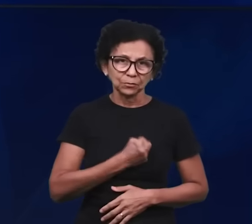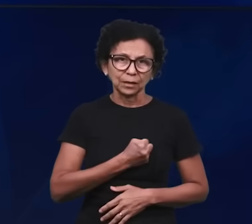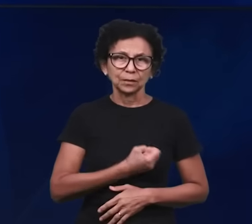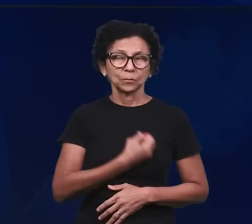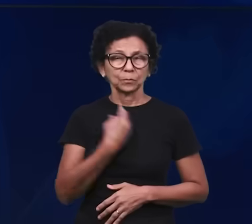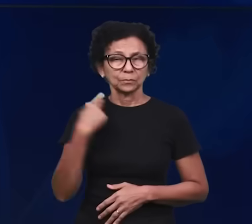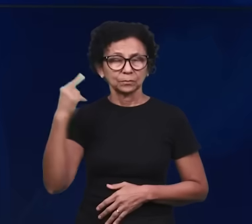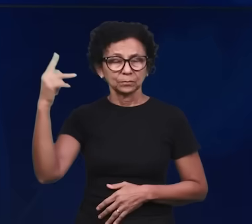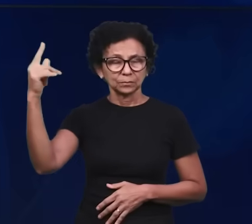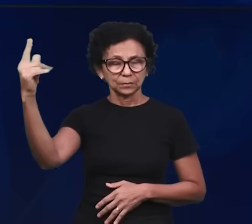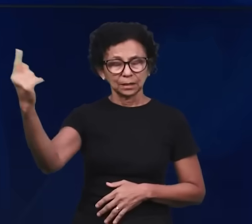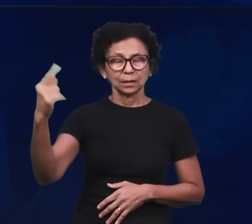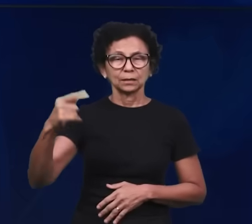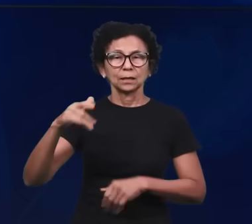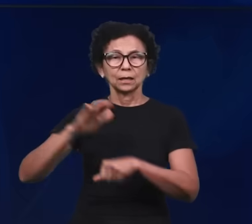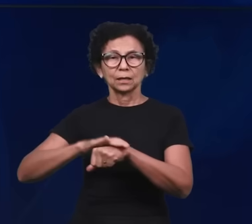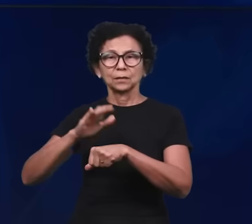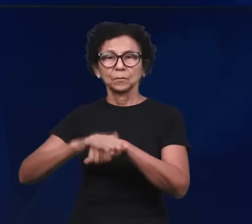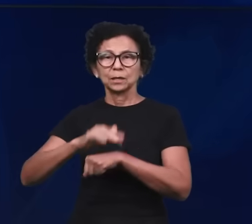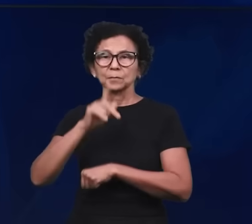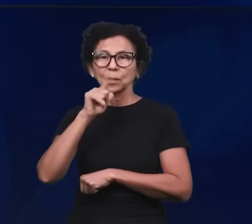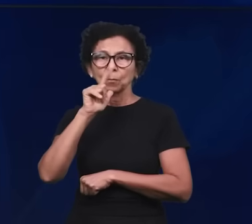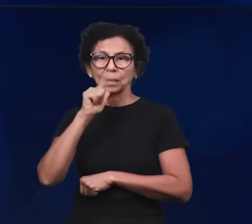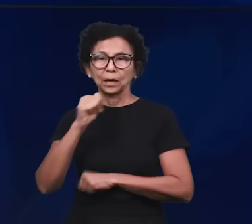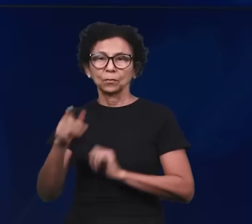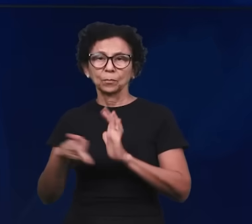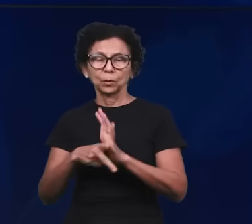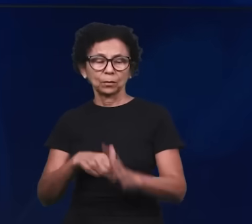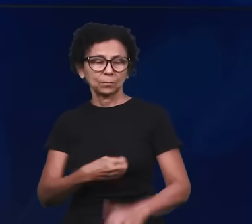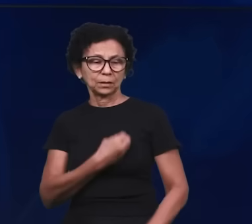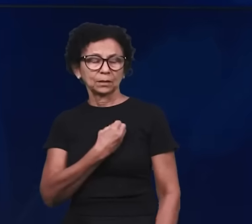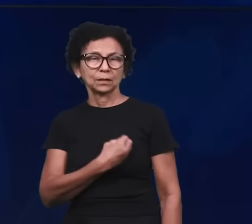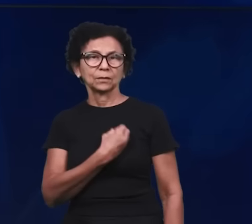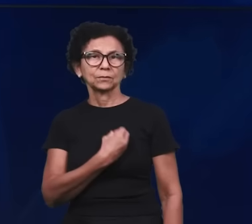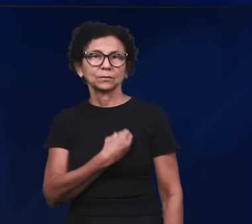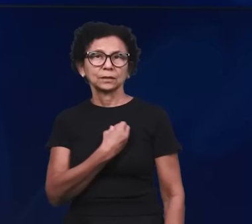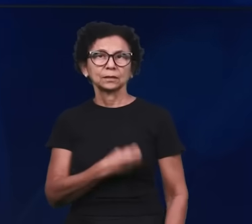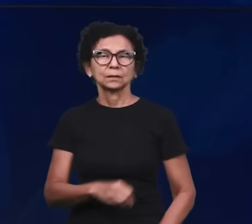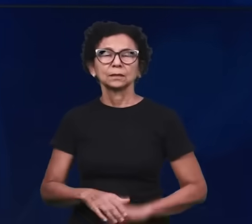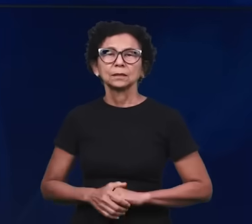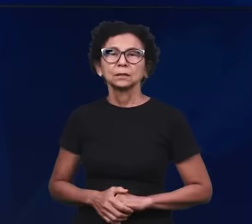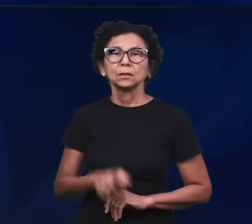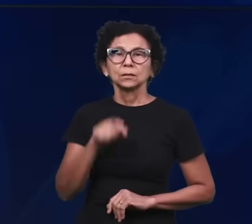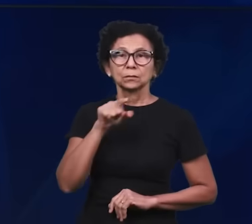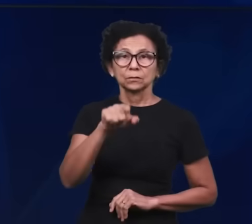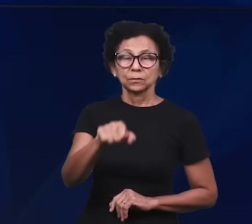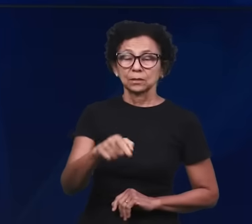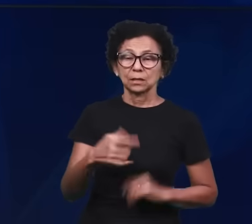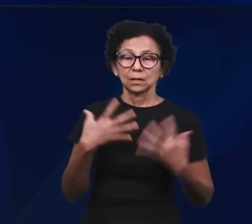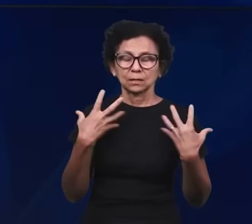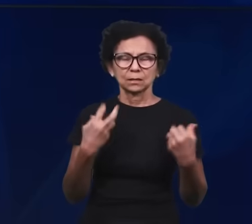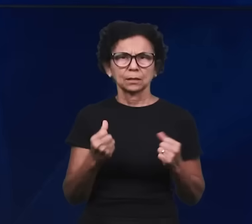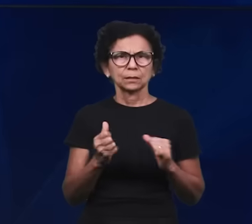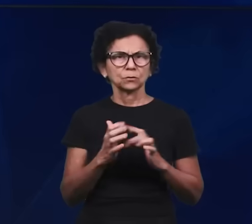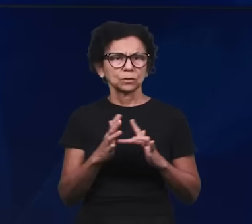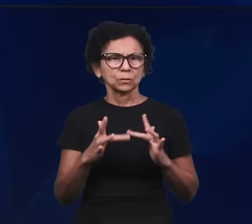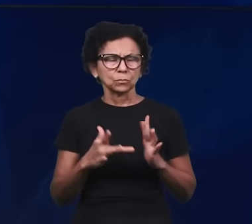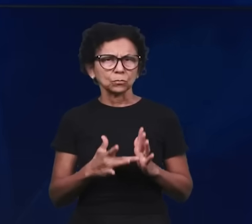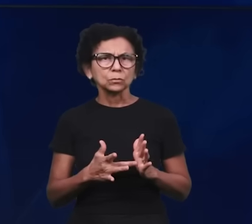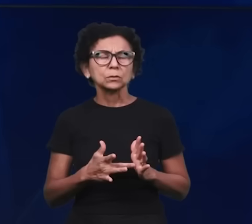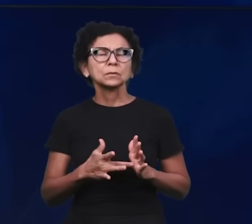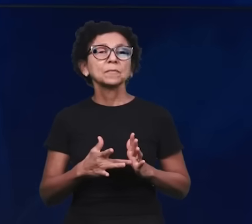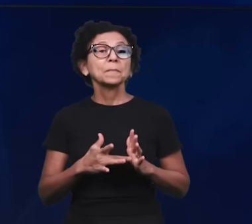Jesus, a água da vida, ele quer saciar a sua sede nessa hora. A sede da sua alma, do seu coração. E a